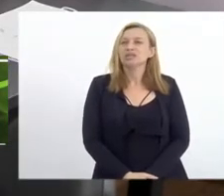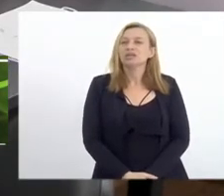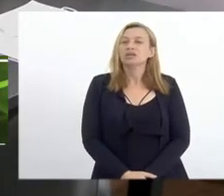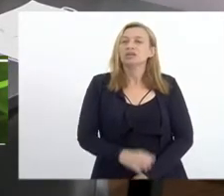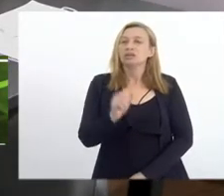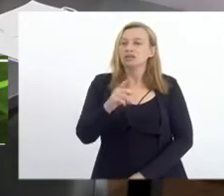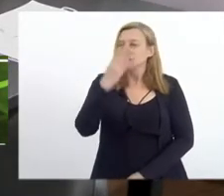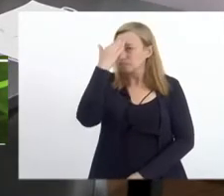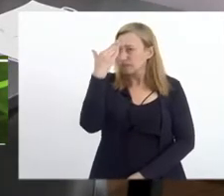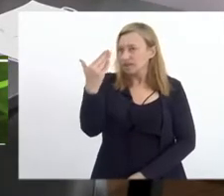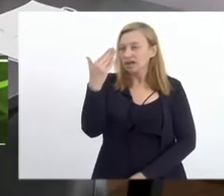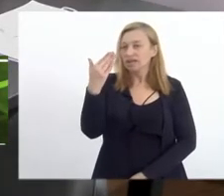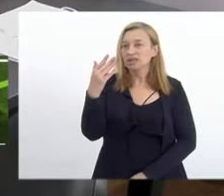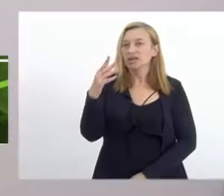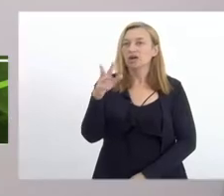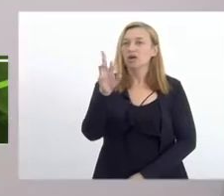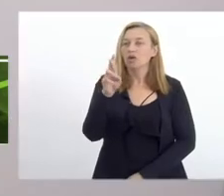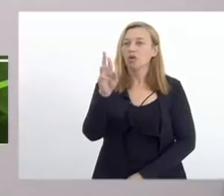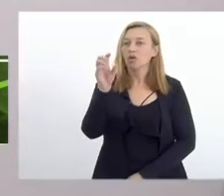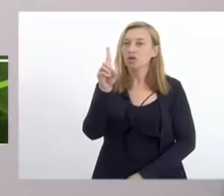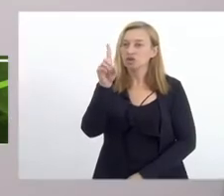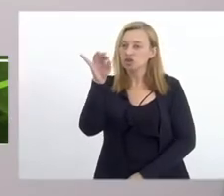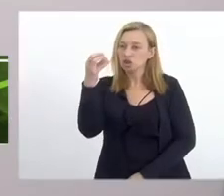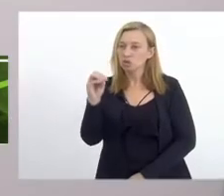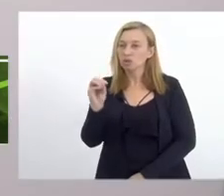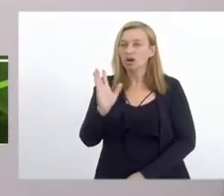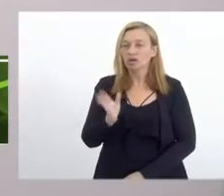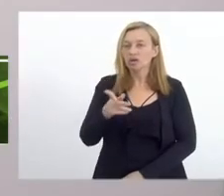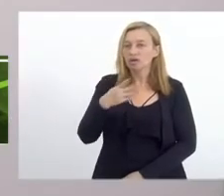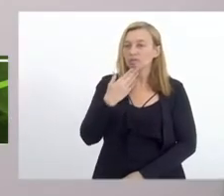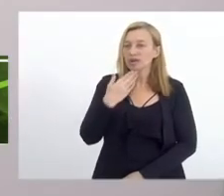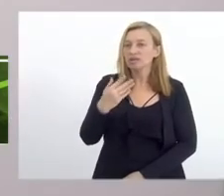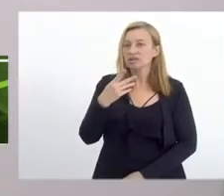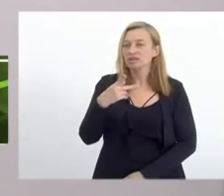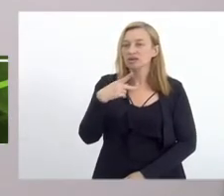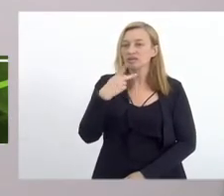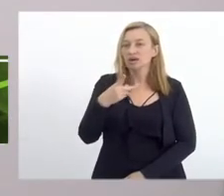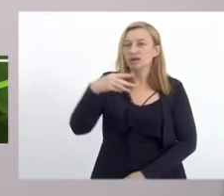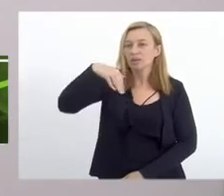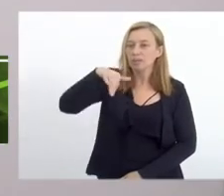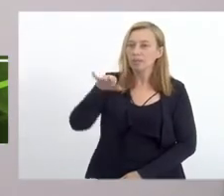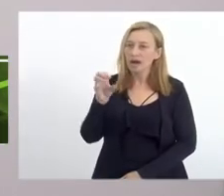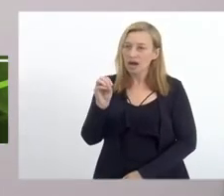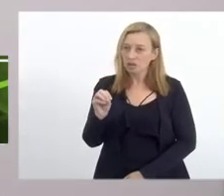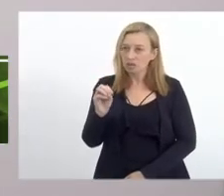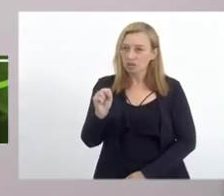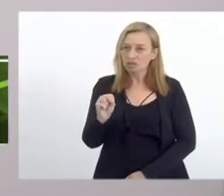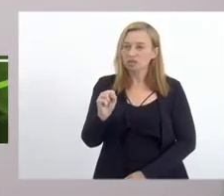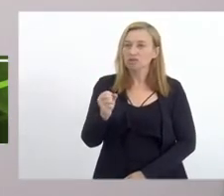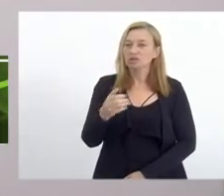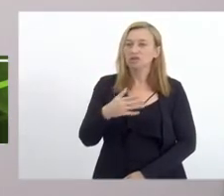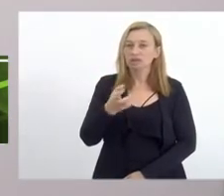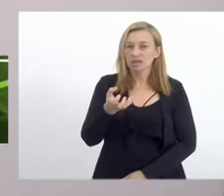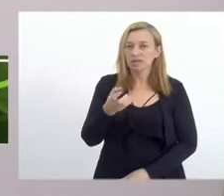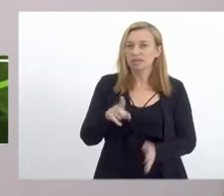Ok, obrigado, Rodrigo. Agora eu vou passar a palavra ao Marcos Navega, que ele gostaria também de estar fazendo alguma pergunta.